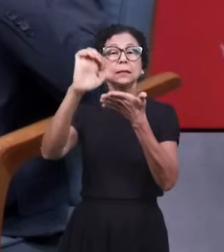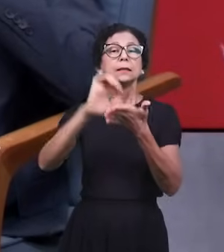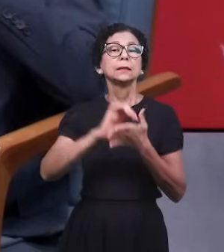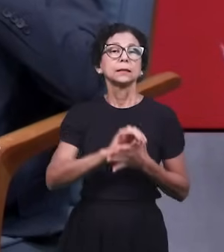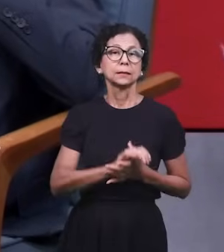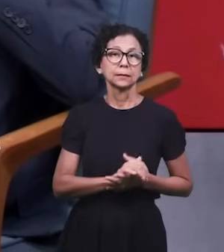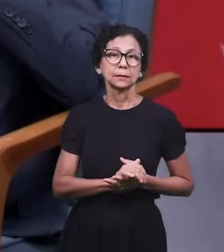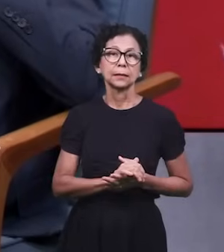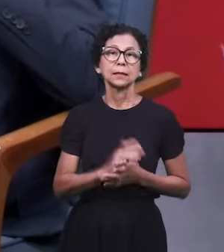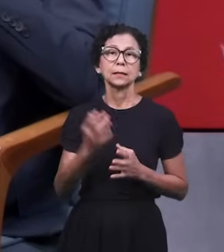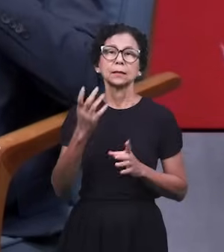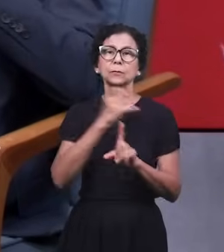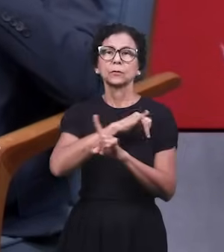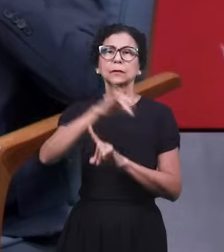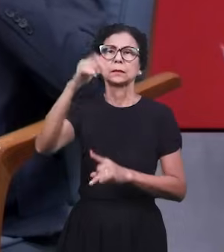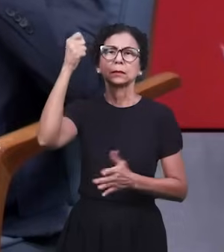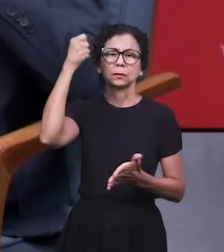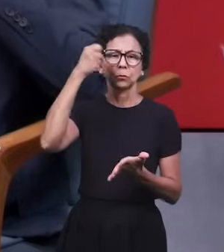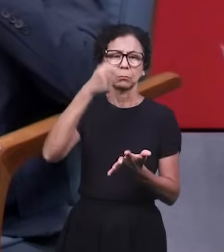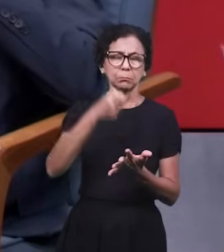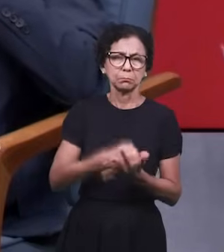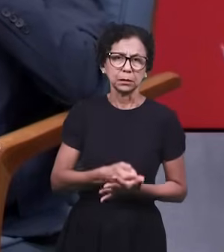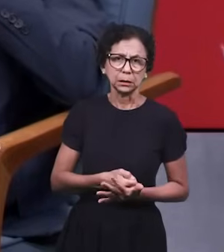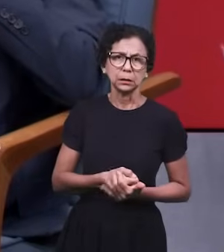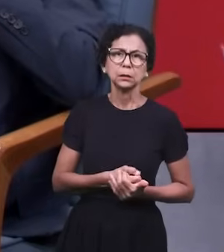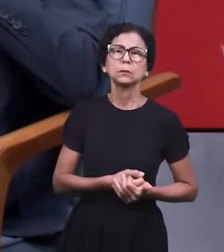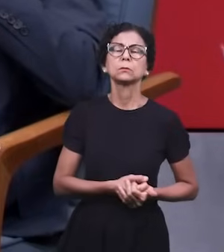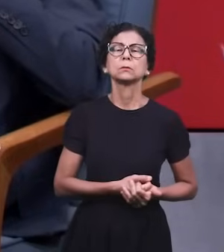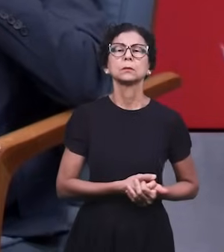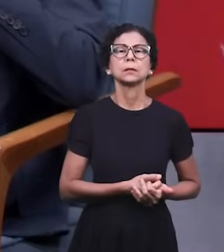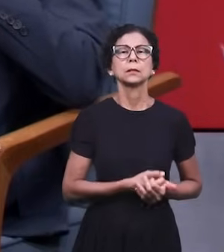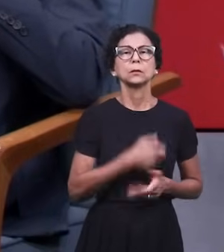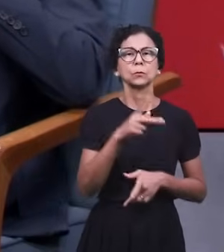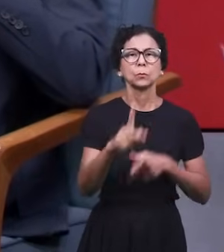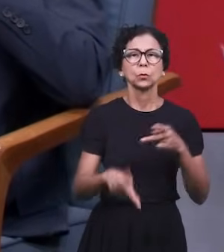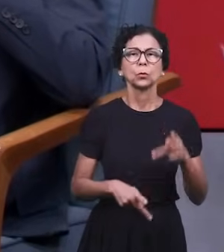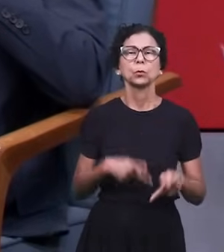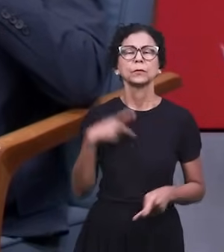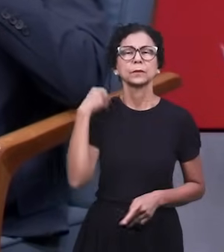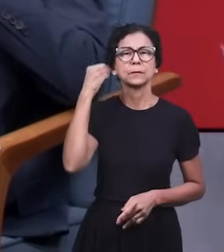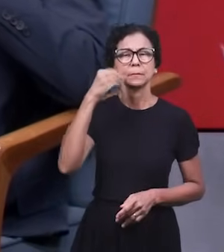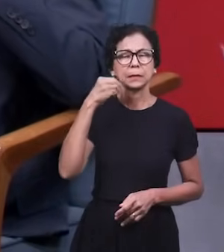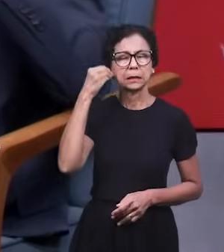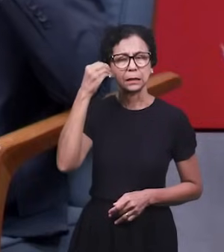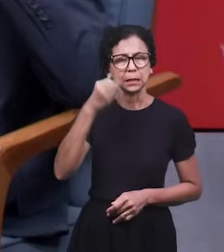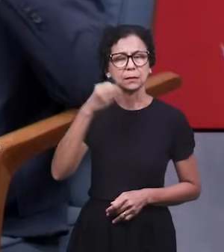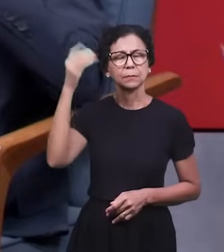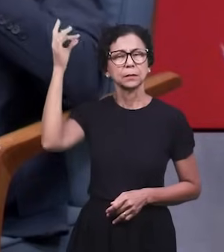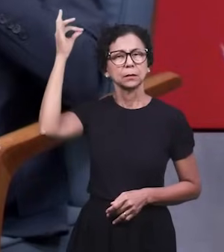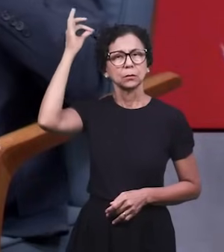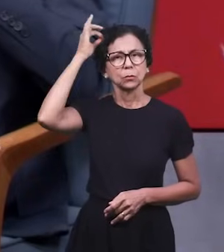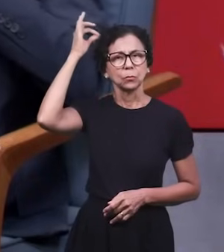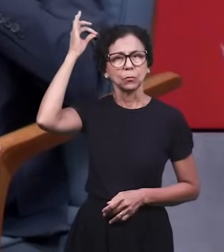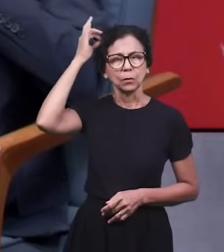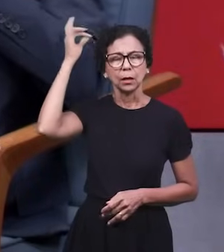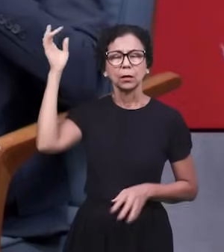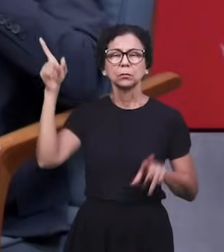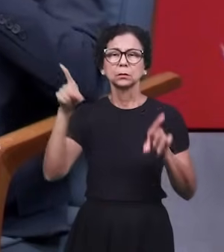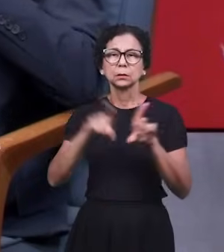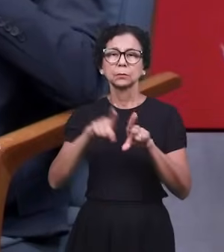o povo a ter a experiência da edificação, o consolo. Muitas vezes, em